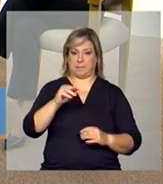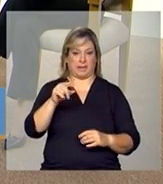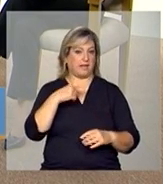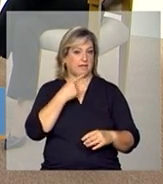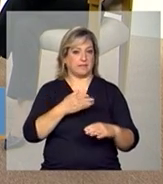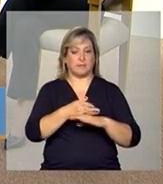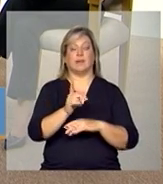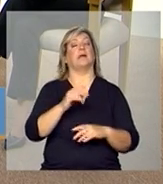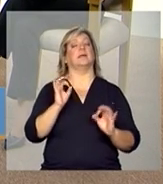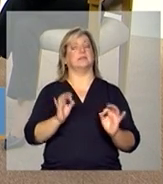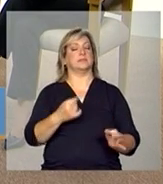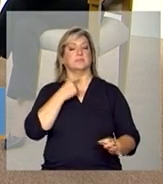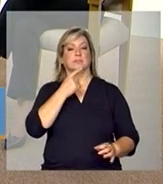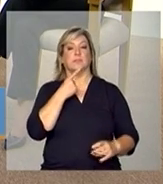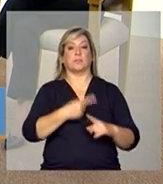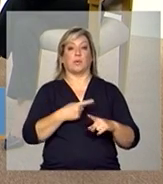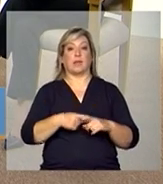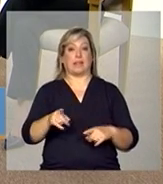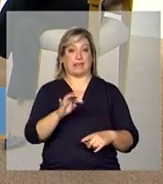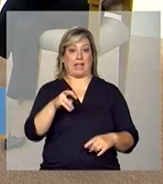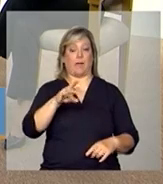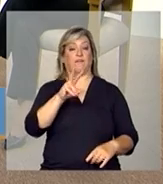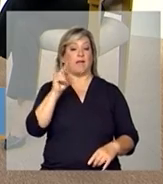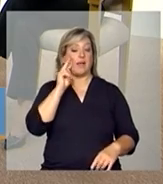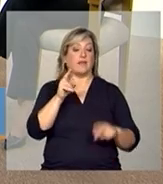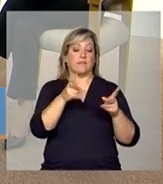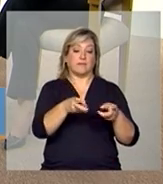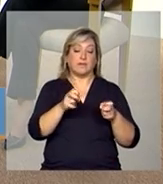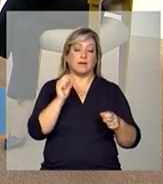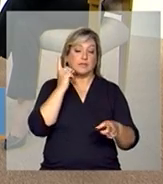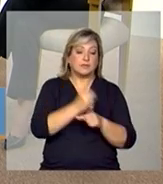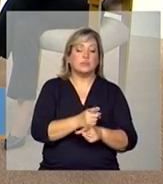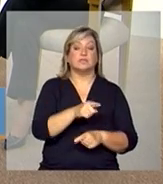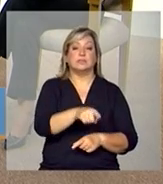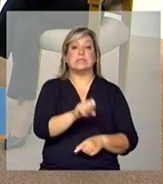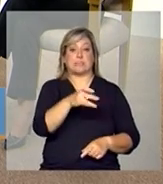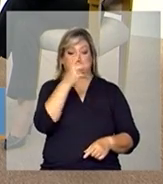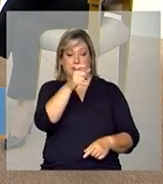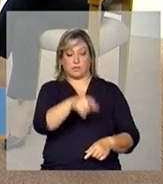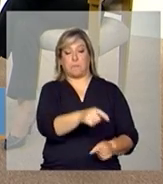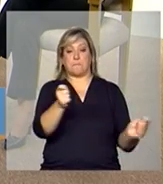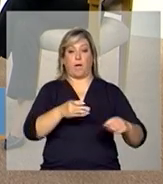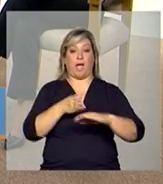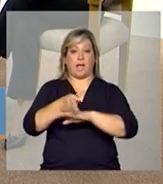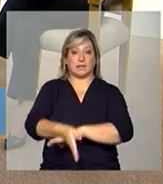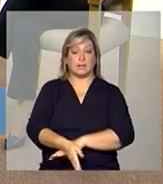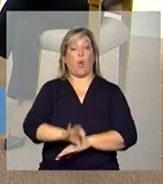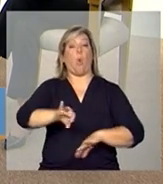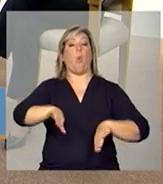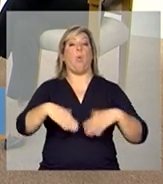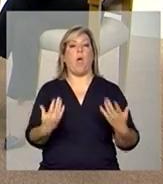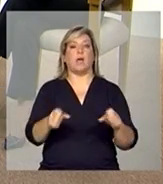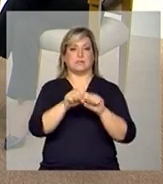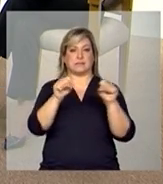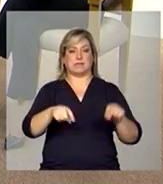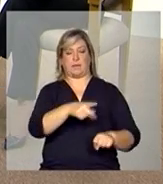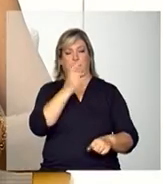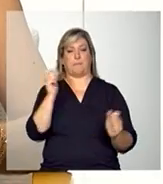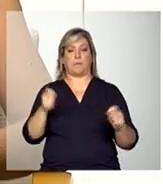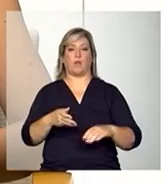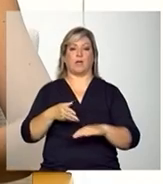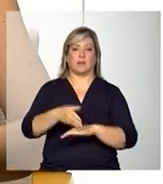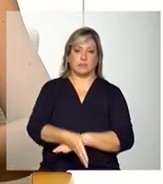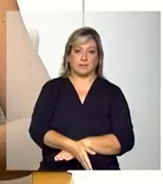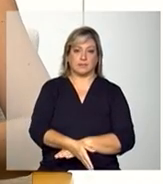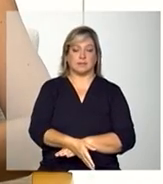técnico que vai identificar né se essa pessoa pode ter acesso e quais são os sistemas que essa pessoa vai poder e entrar e se